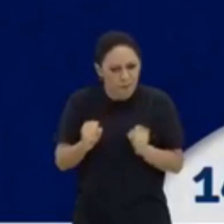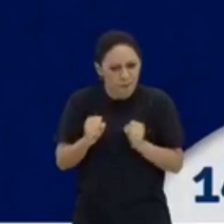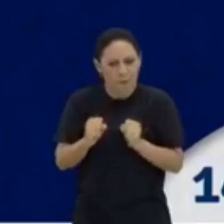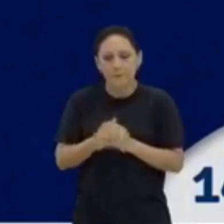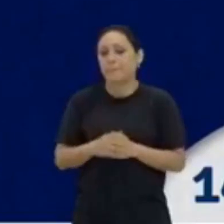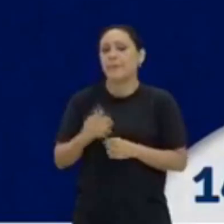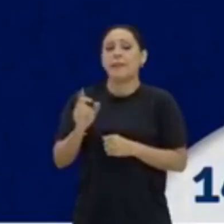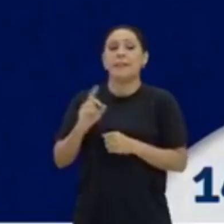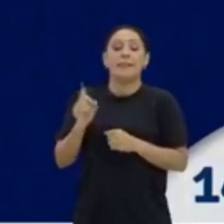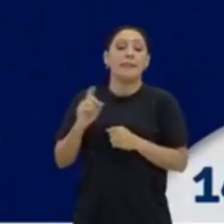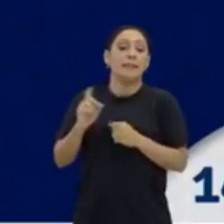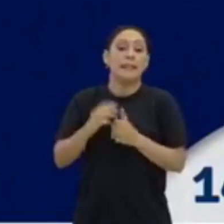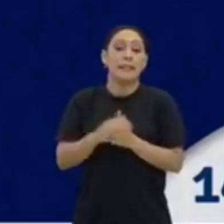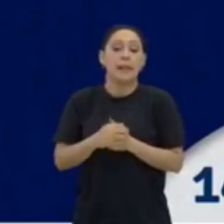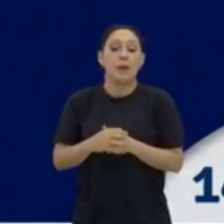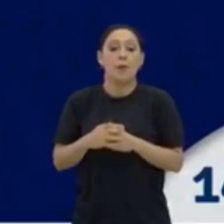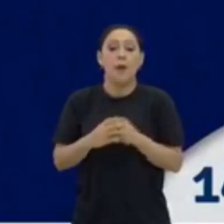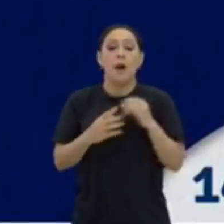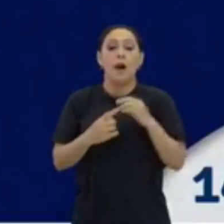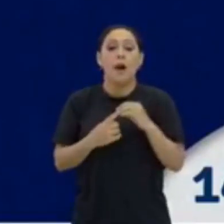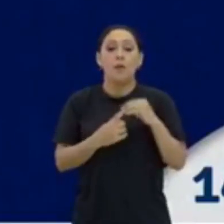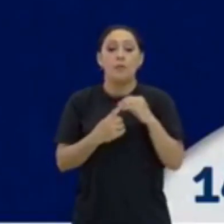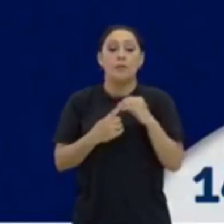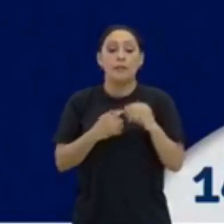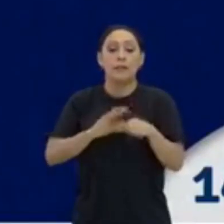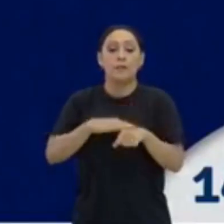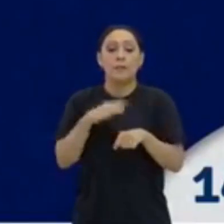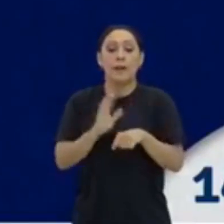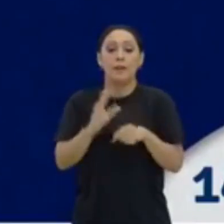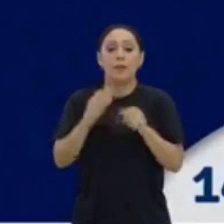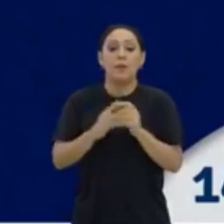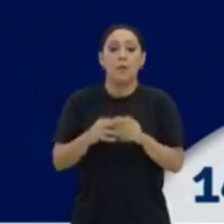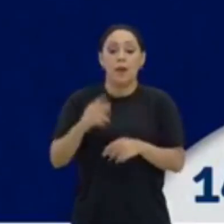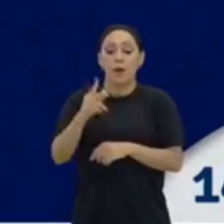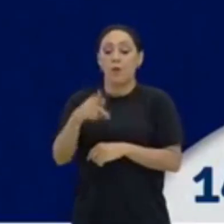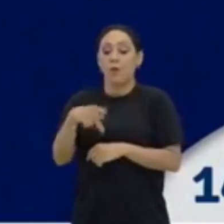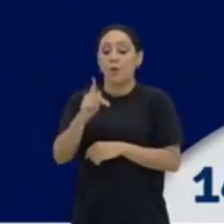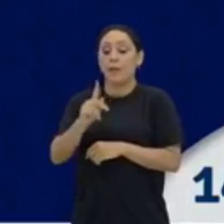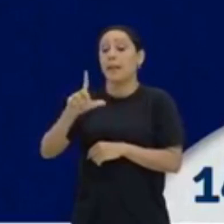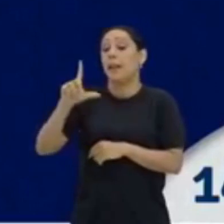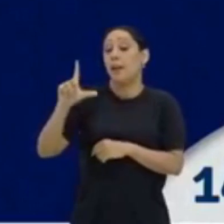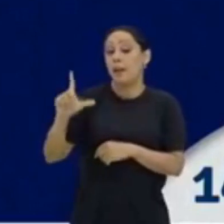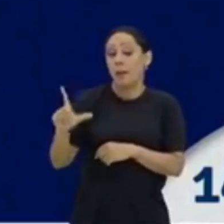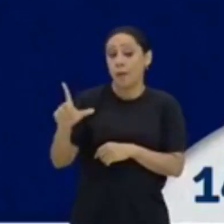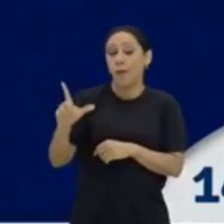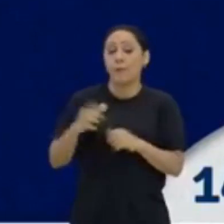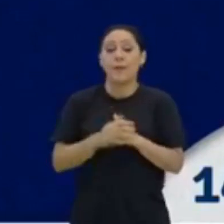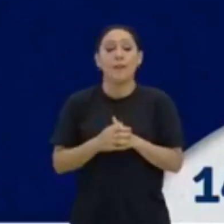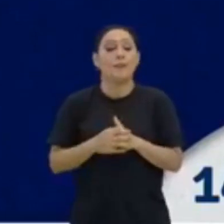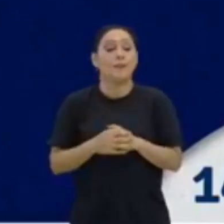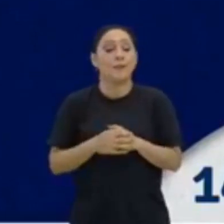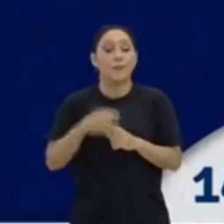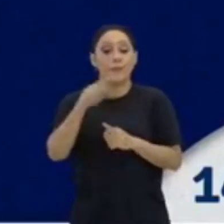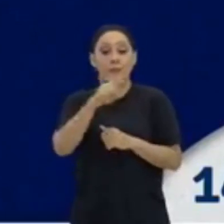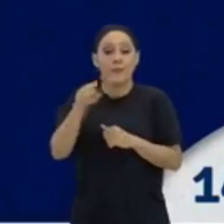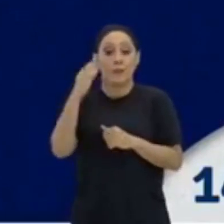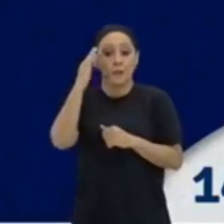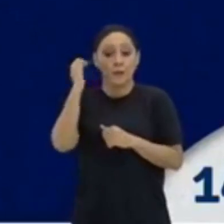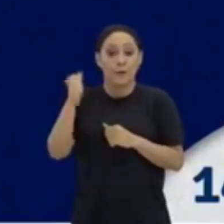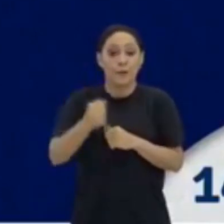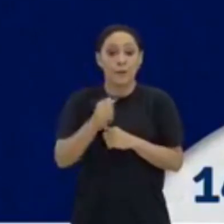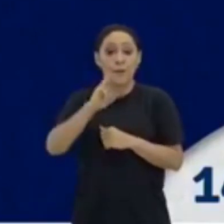aí no caso a gente utiliza a unidade maior. Maiores do que o metro. É o quilômetro. Quilômetro. Olha, o quilômetro aí, ó, vocês podem perceber, é